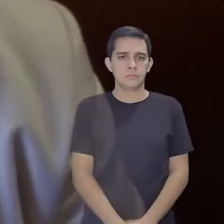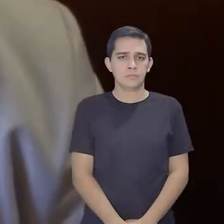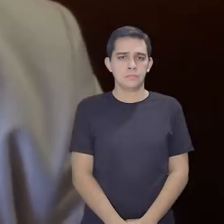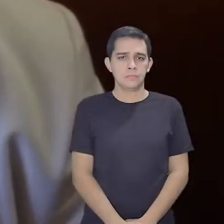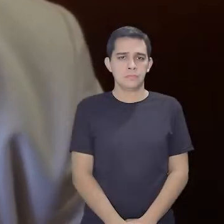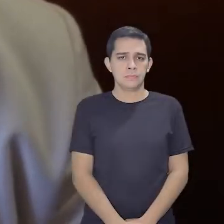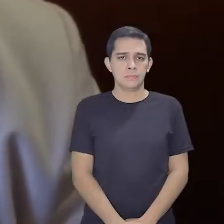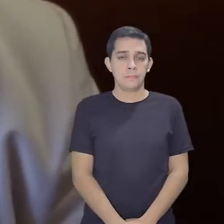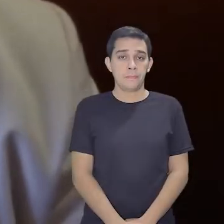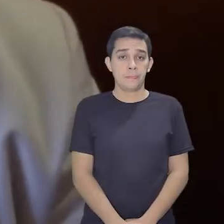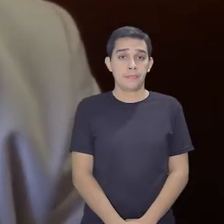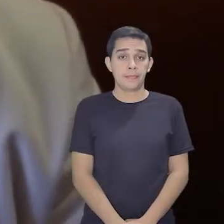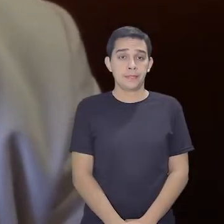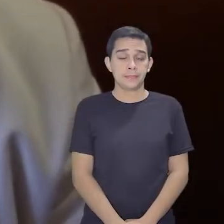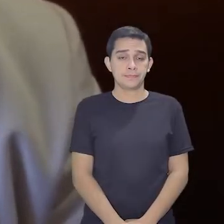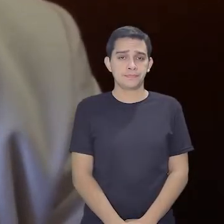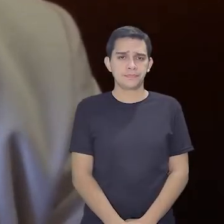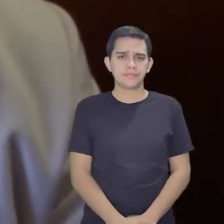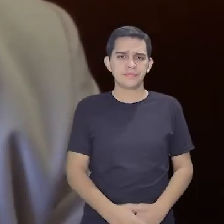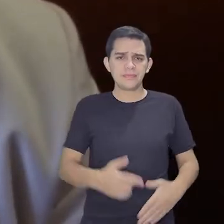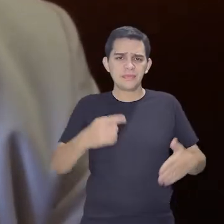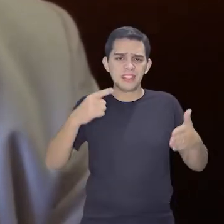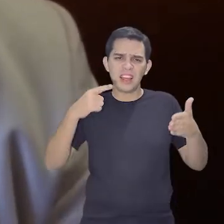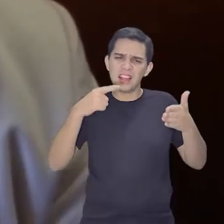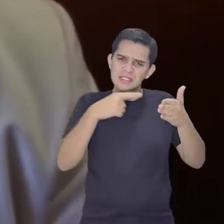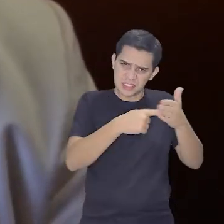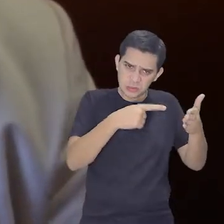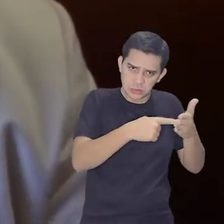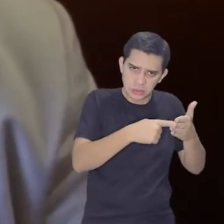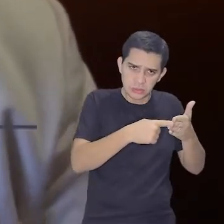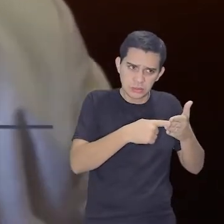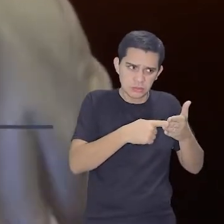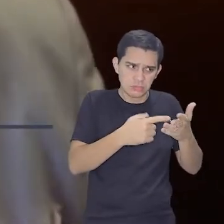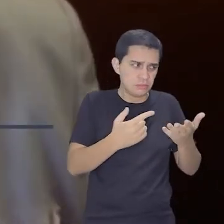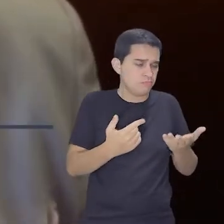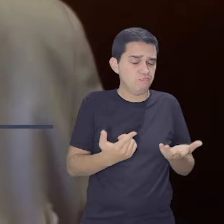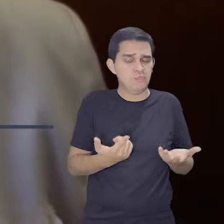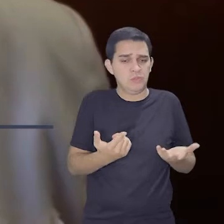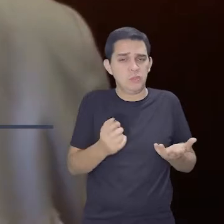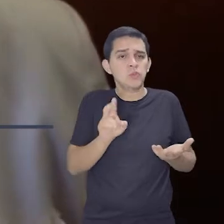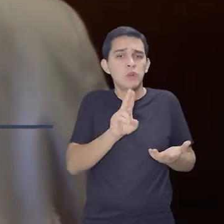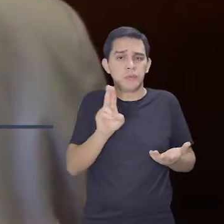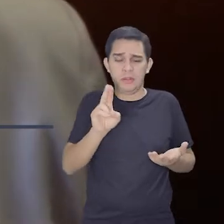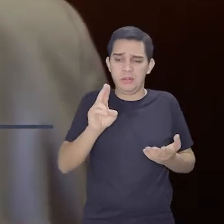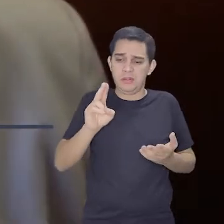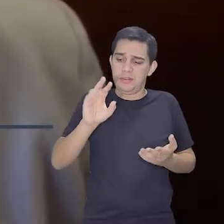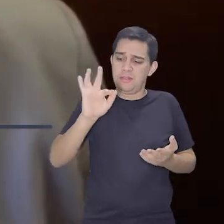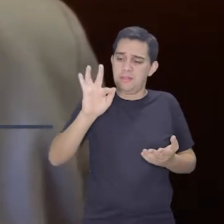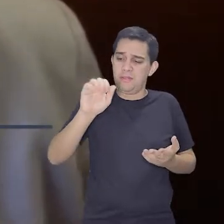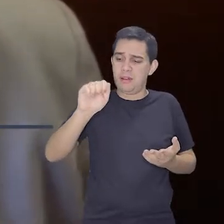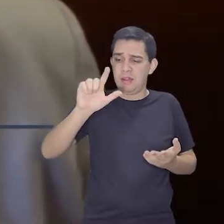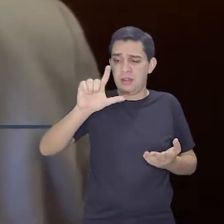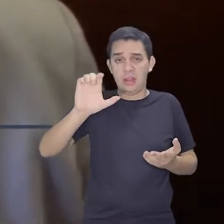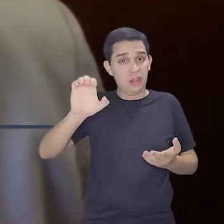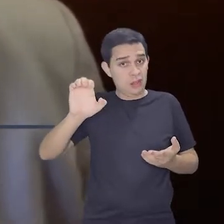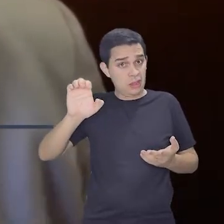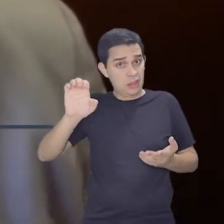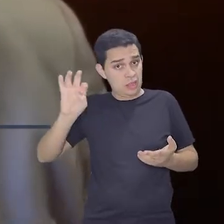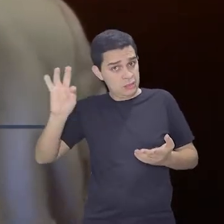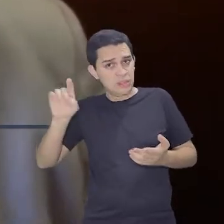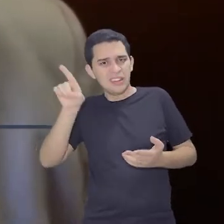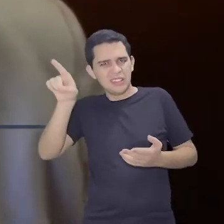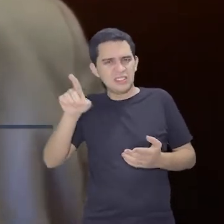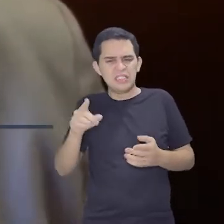A denúncia no caso aí, né, chamado caso do Falé, ela envolveu todos os policiais que participaram da ação